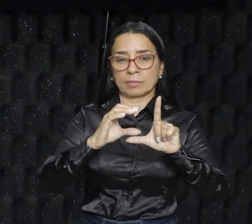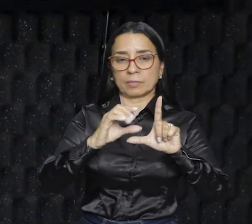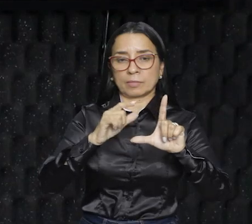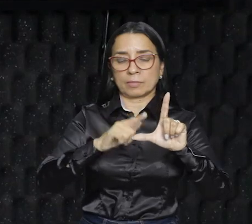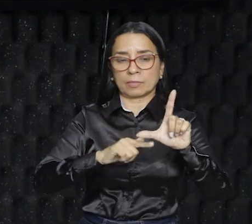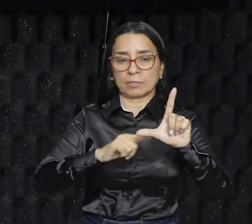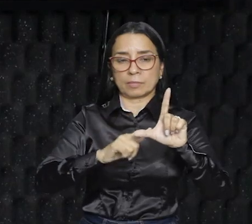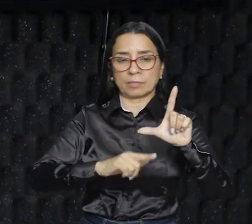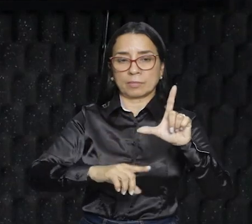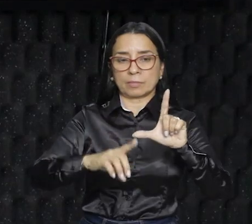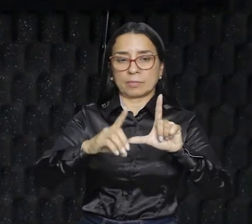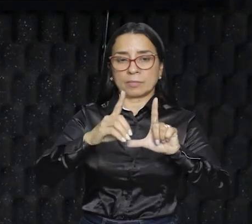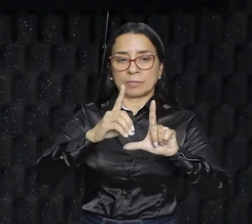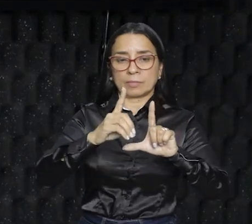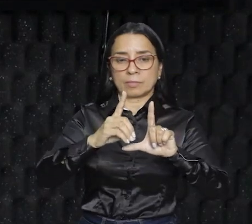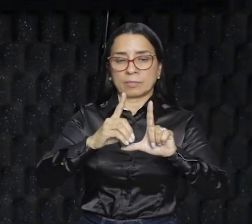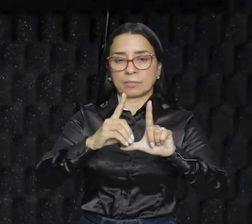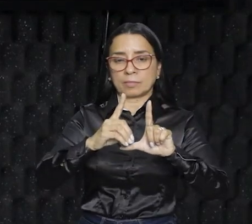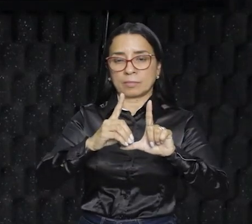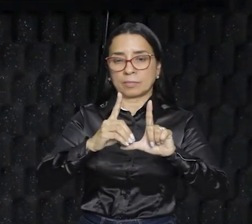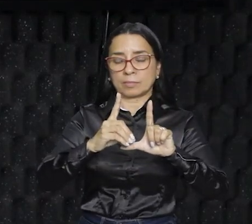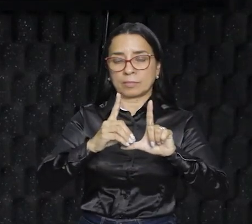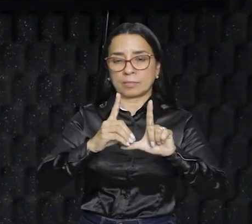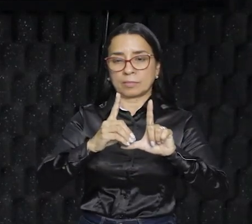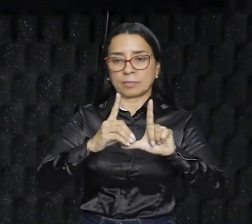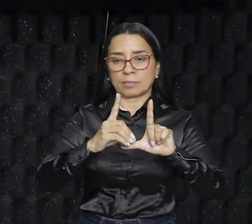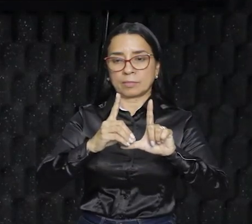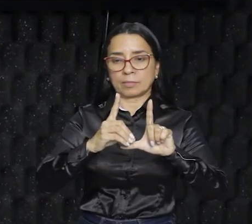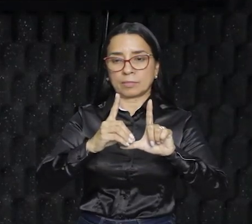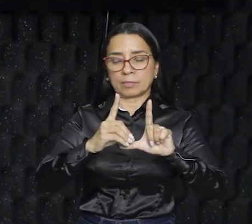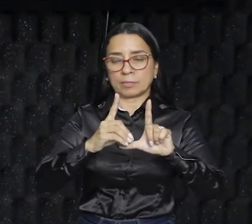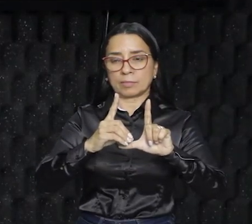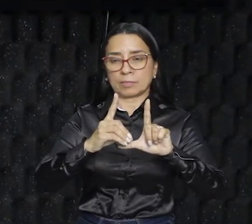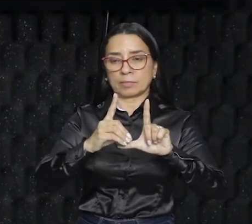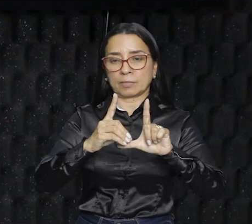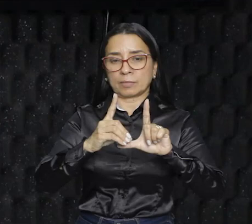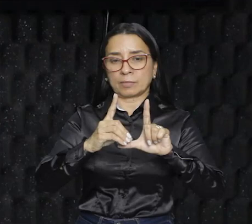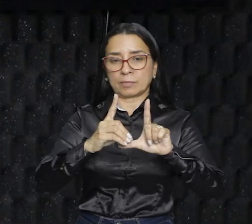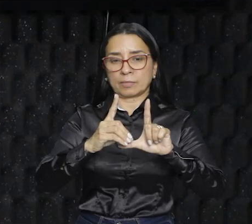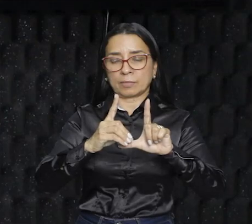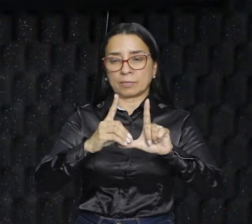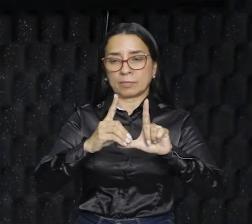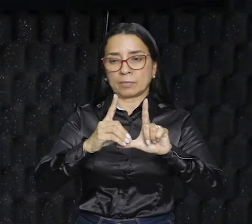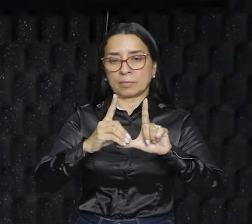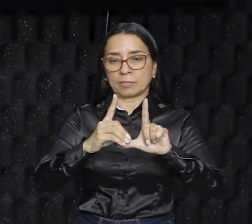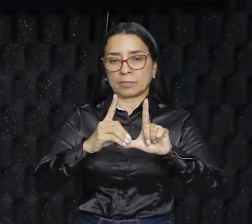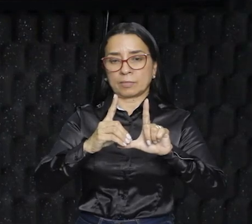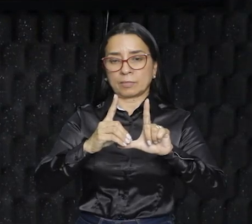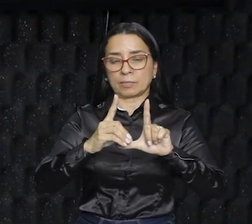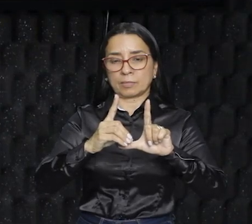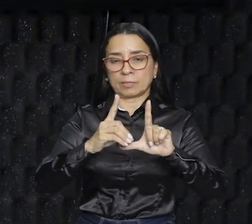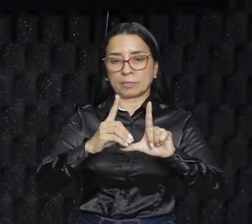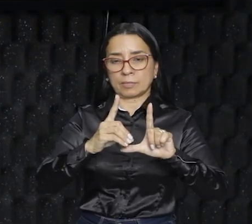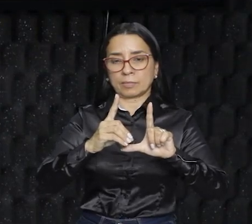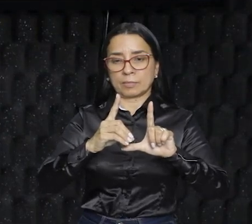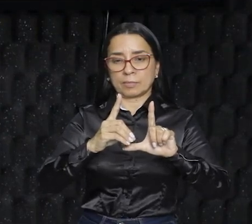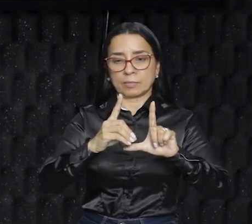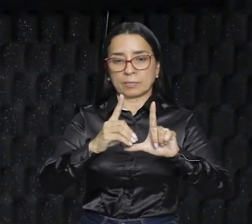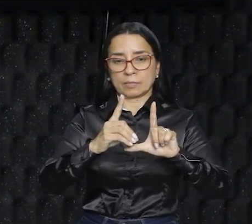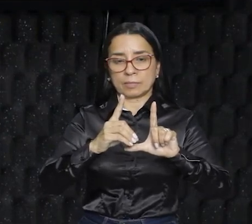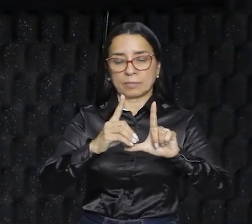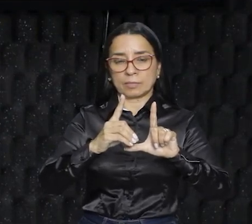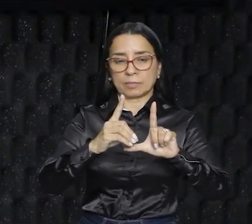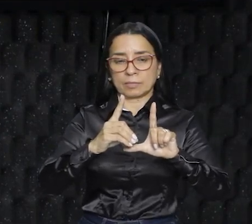igreja. D. A Bíblia deve receber uma interpretação literal, porque desse modo não